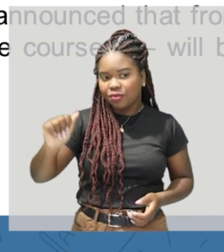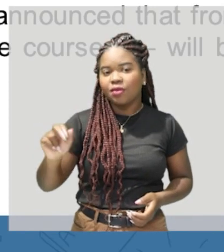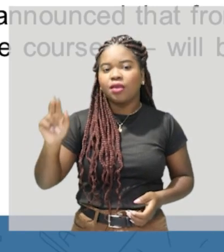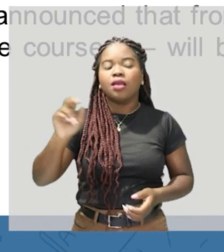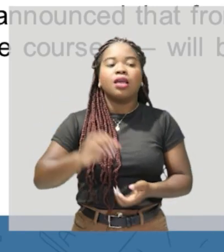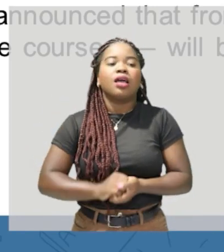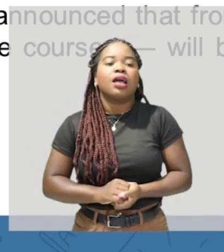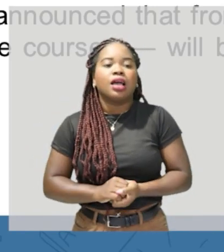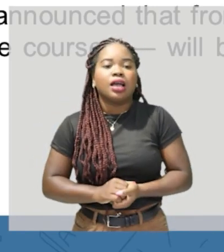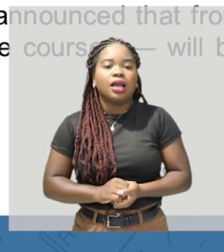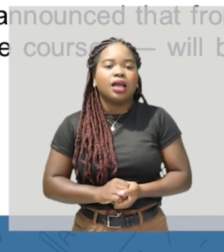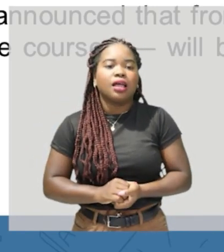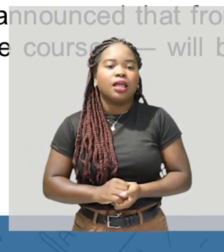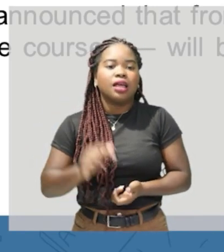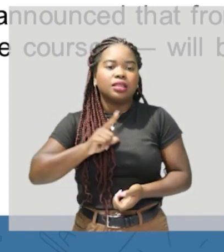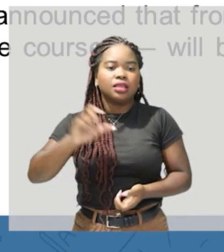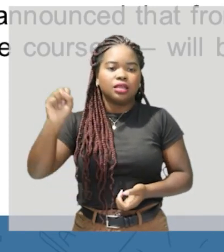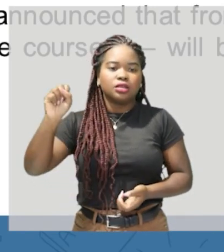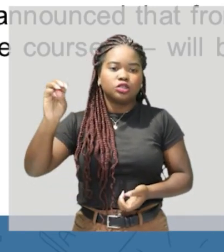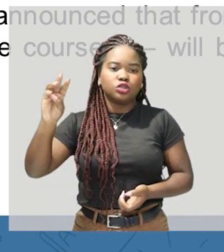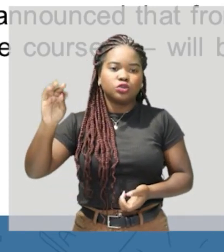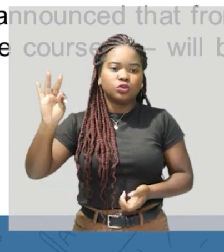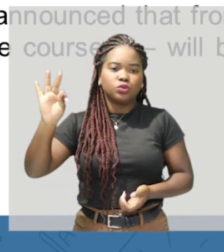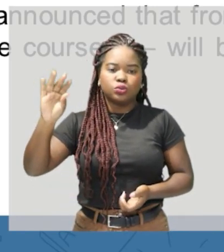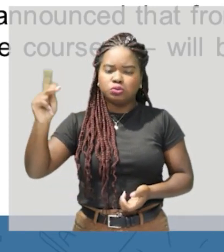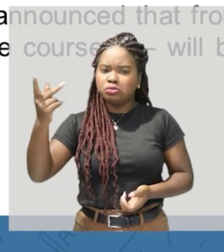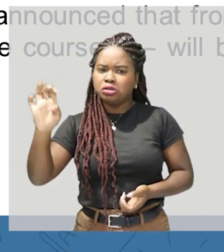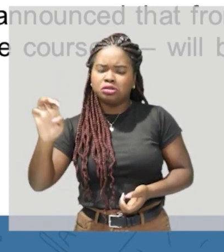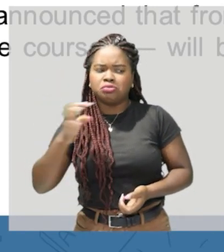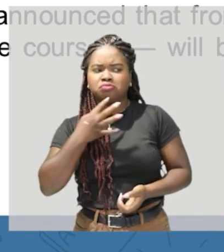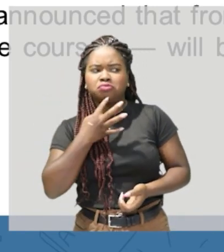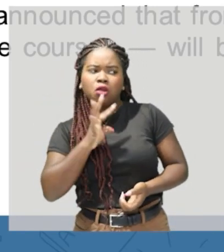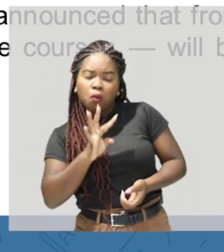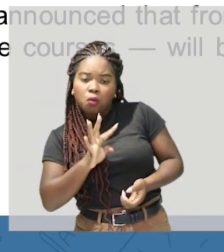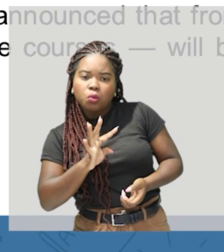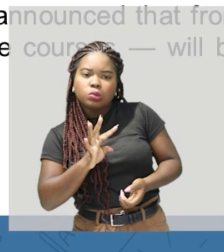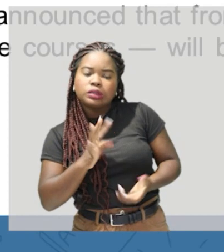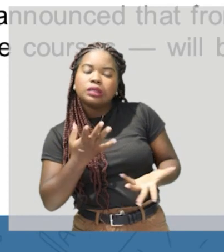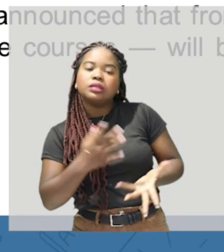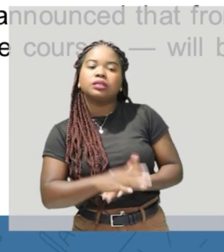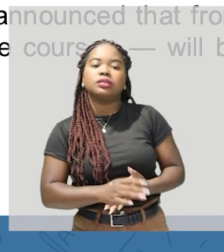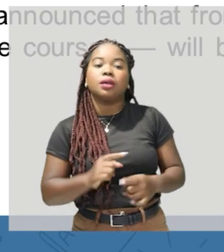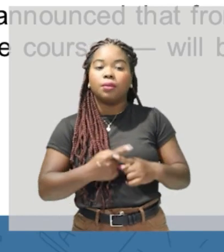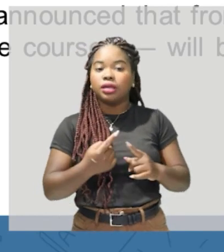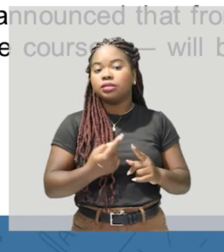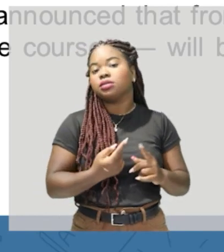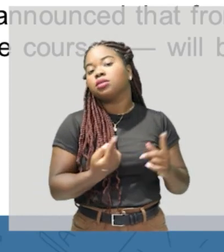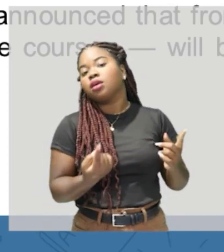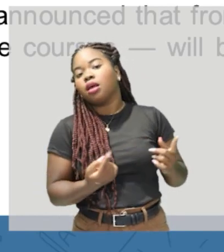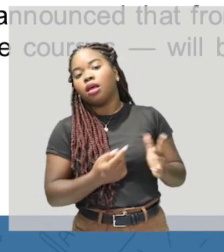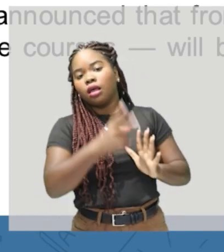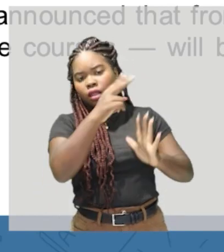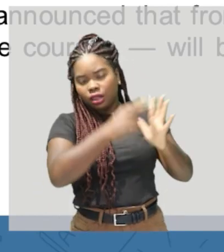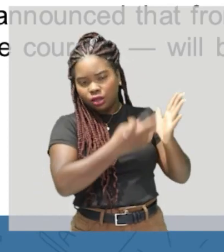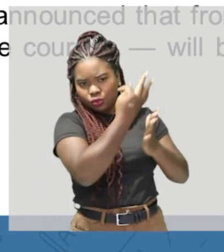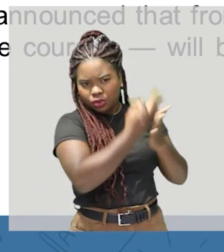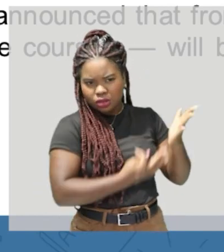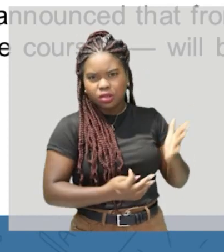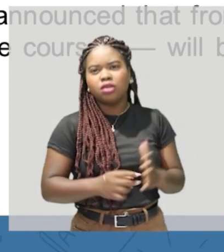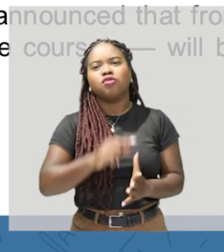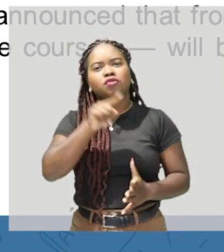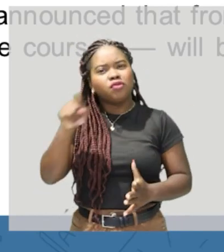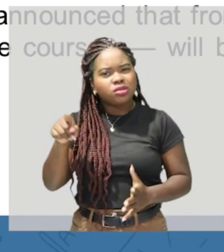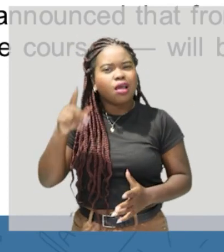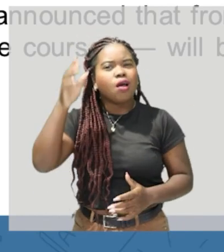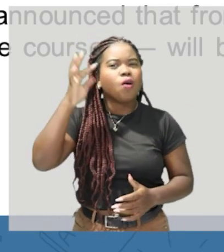conheça, mas pelo texto você consegue identificar do que está falando. Switch significa mudar, fazer a troca, tá